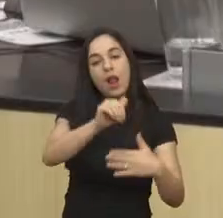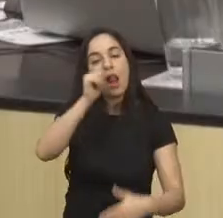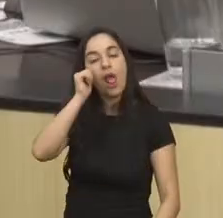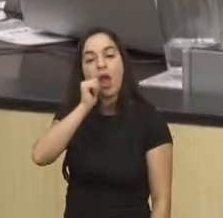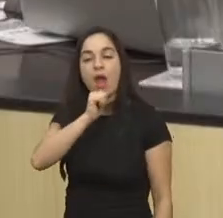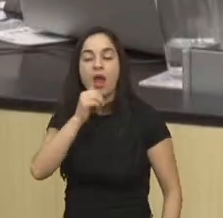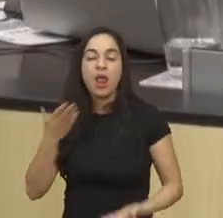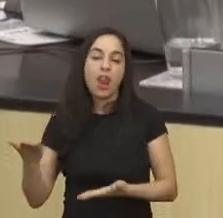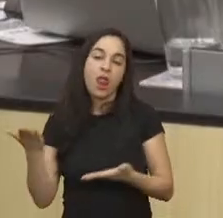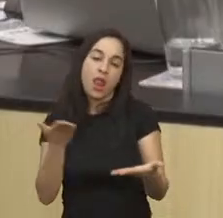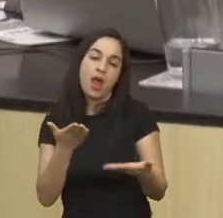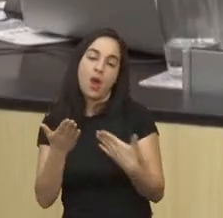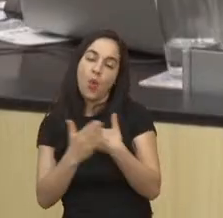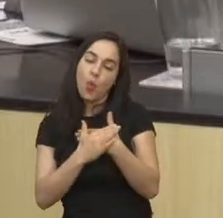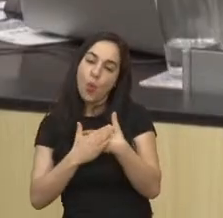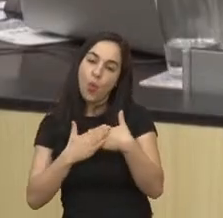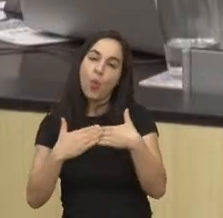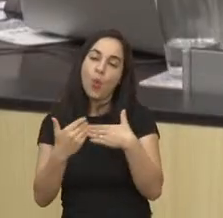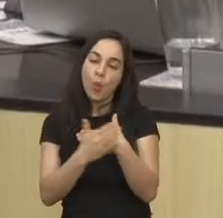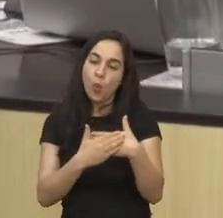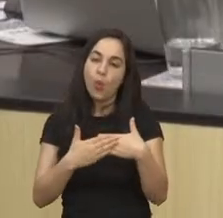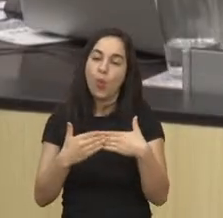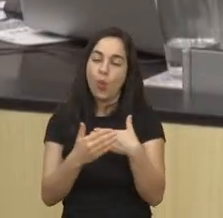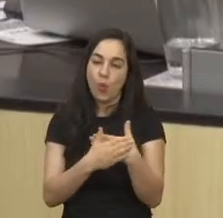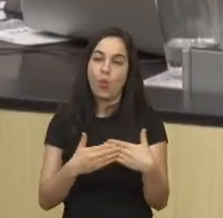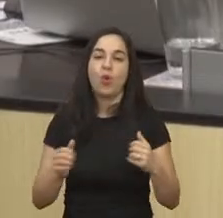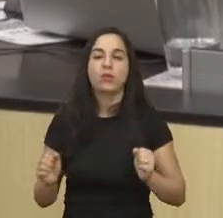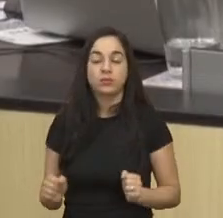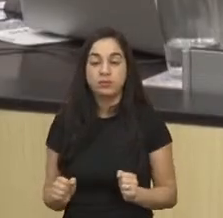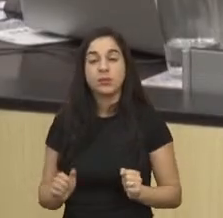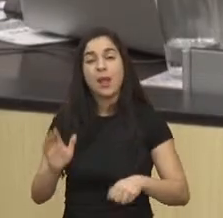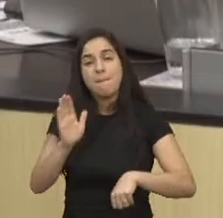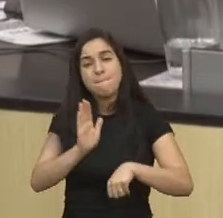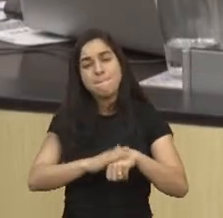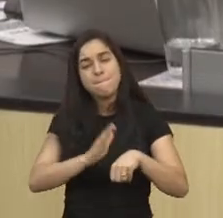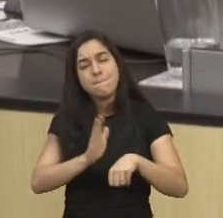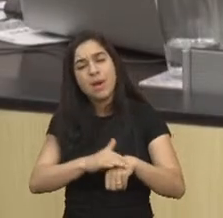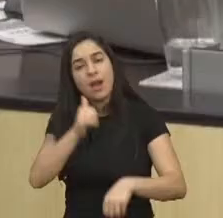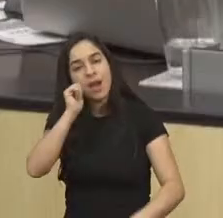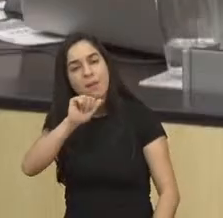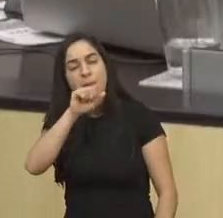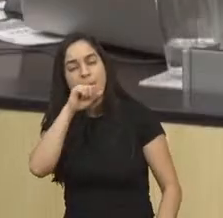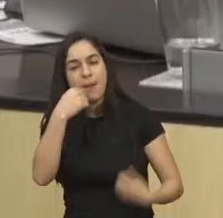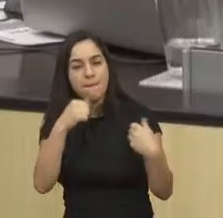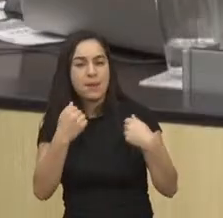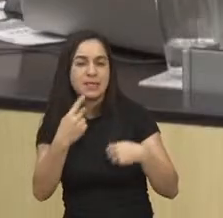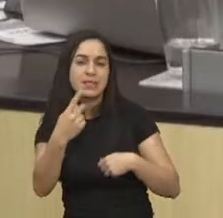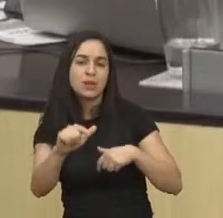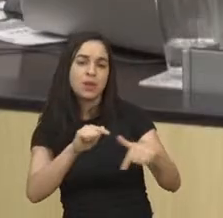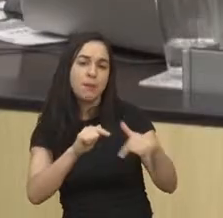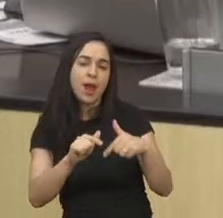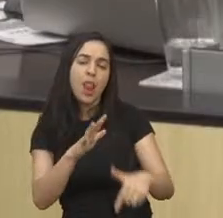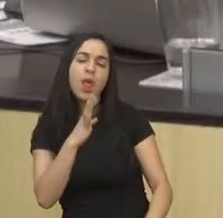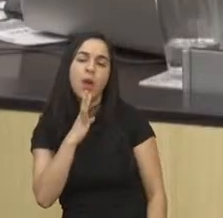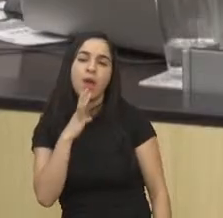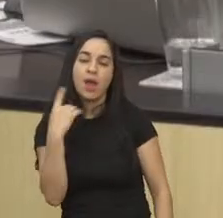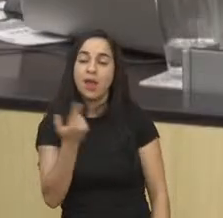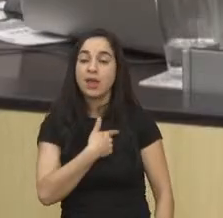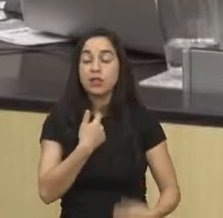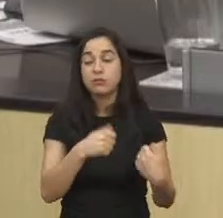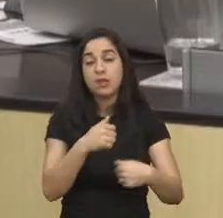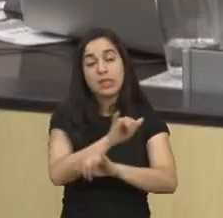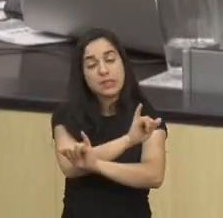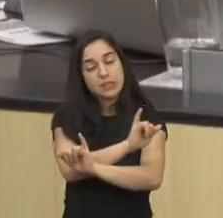um certo conforto, viu, doutora? Eu acho que mais mãezinhas precisam conhecer o trabalho de vocês e cabe a nós fazer